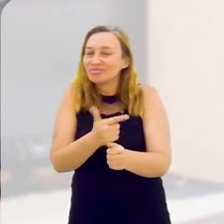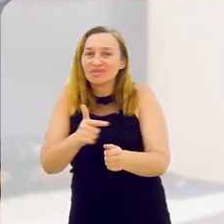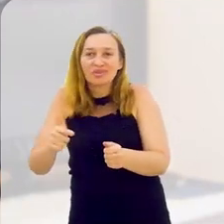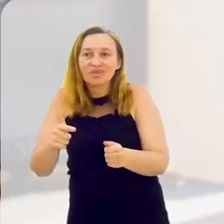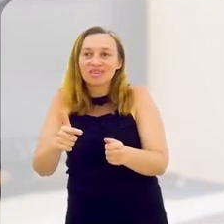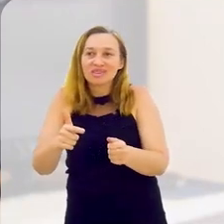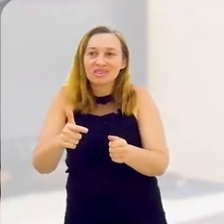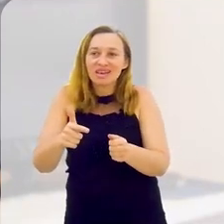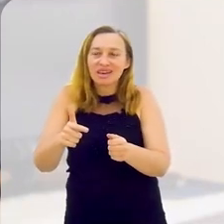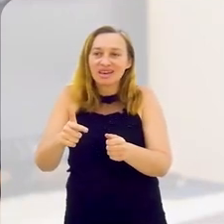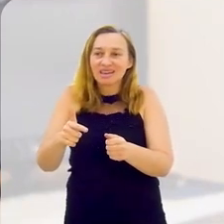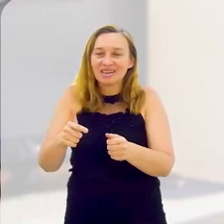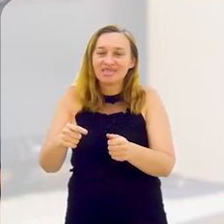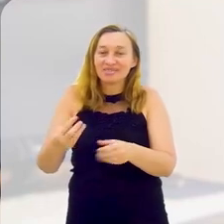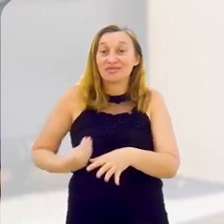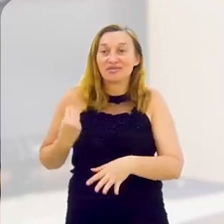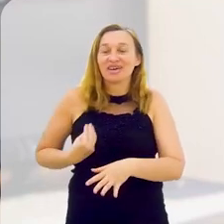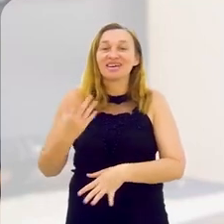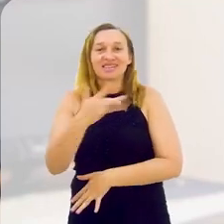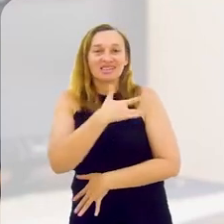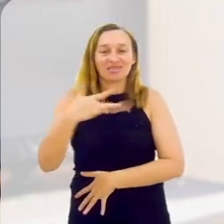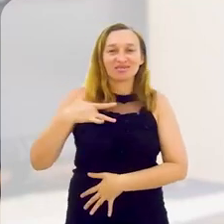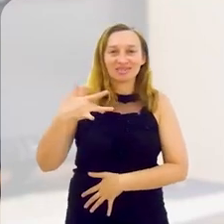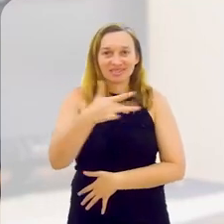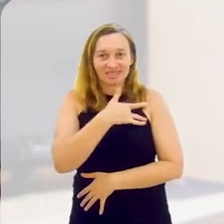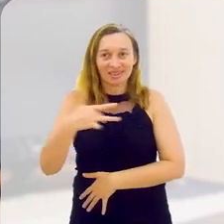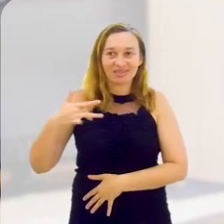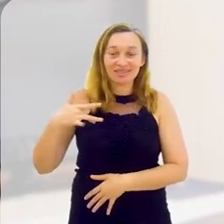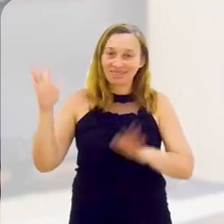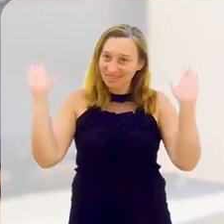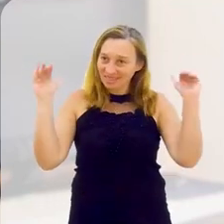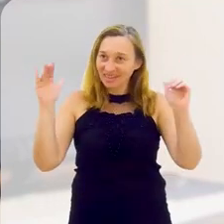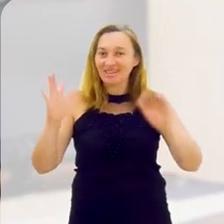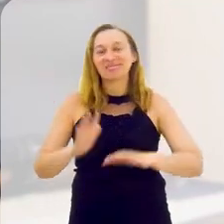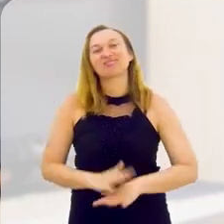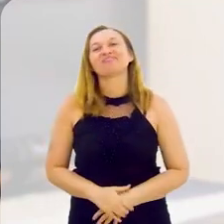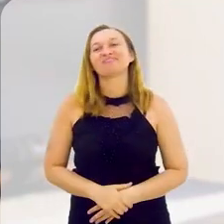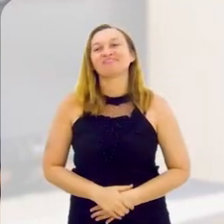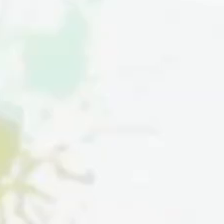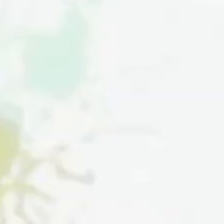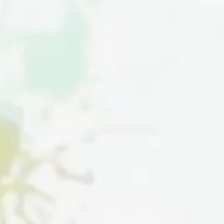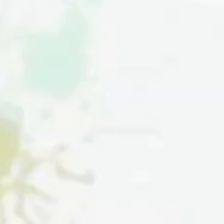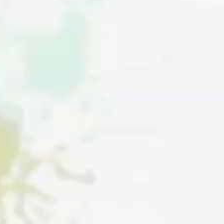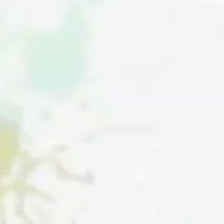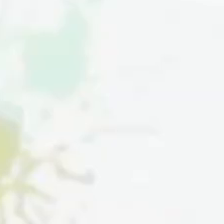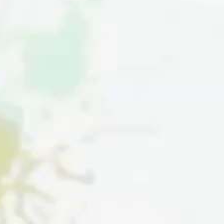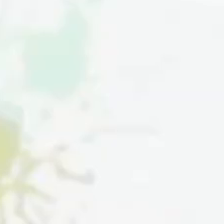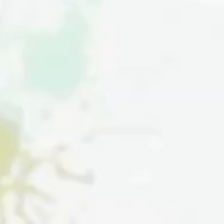não cola. Saúde, saúde e até lá!